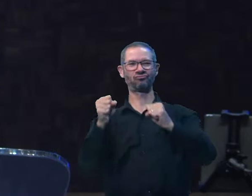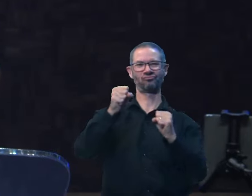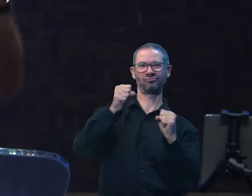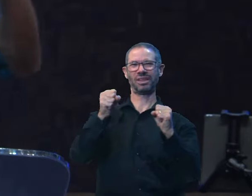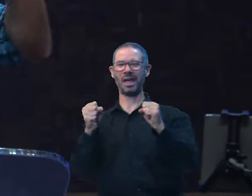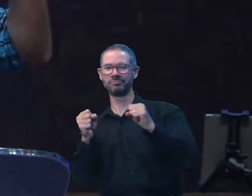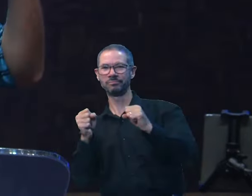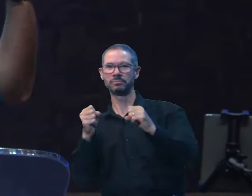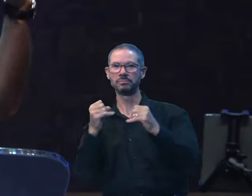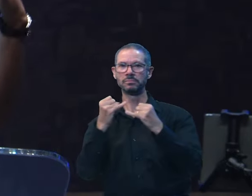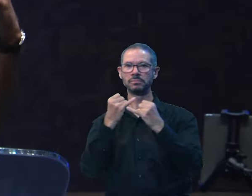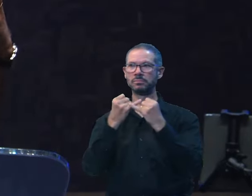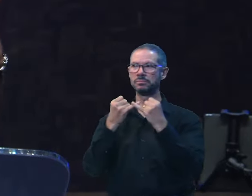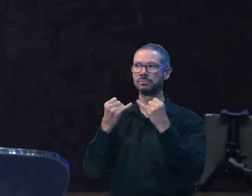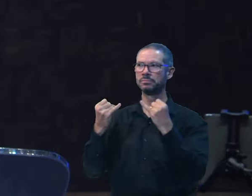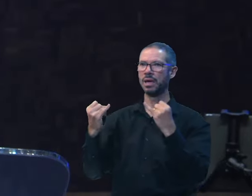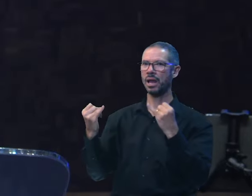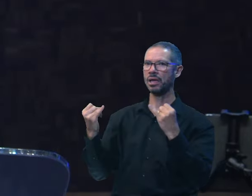E aí parece que você...